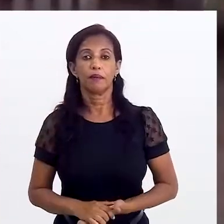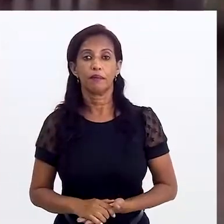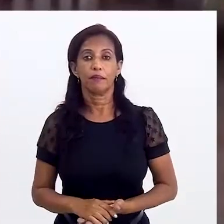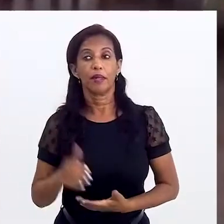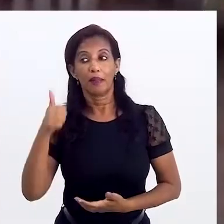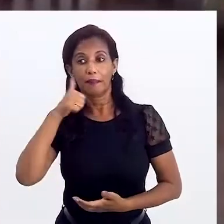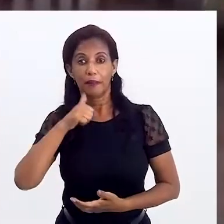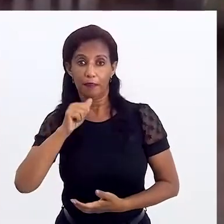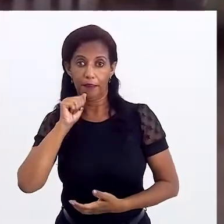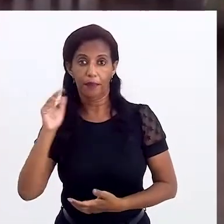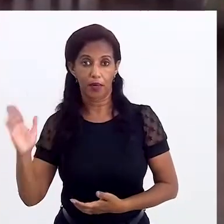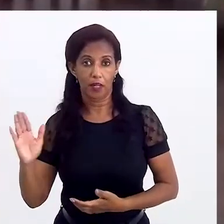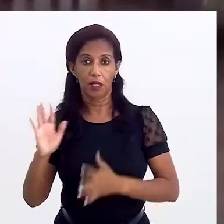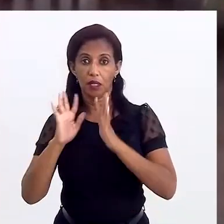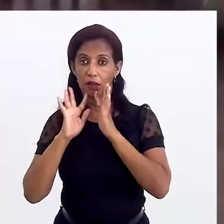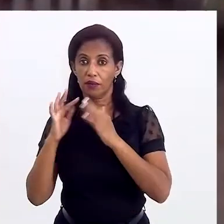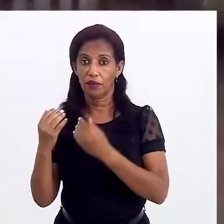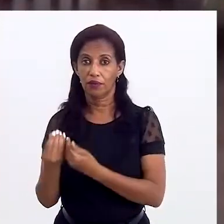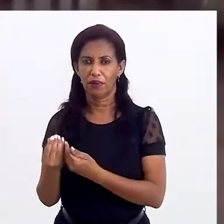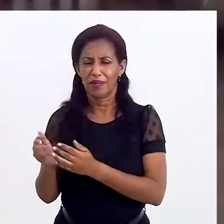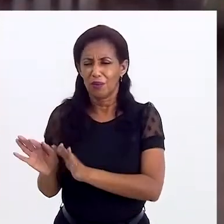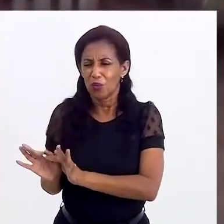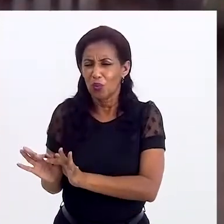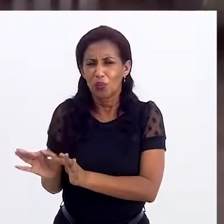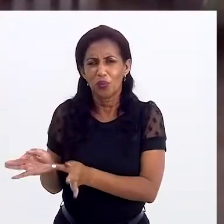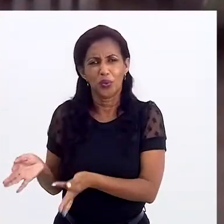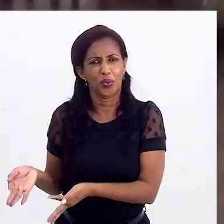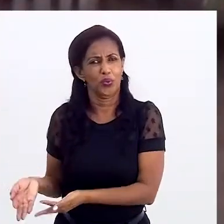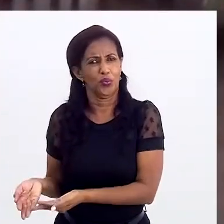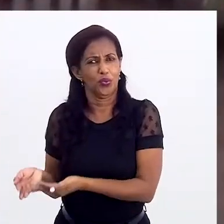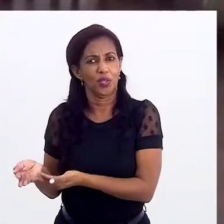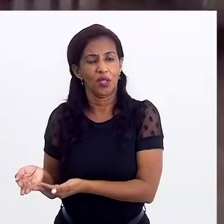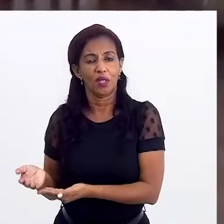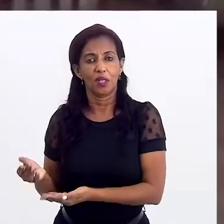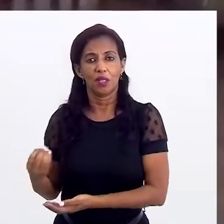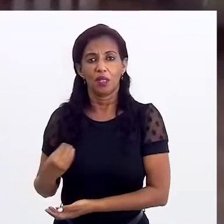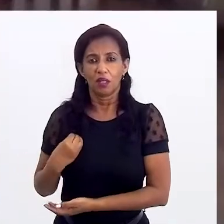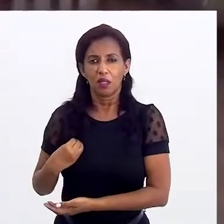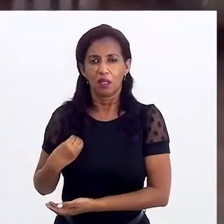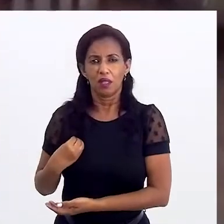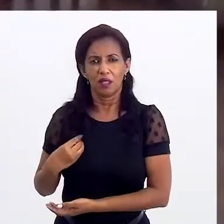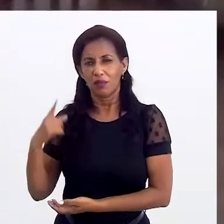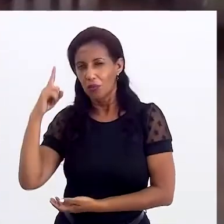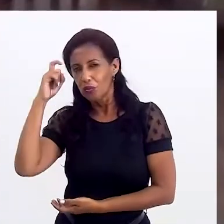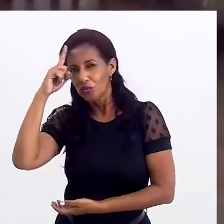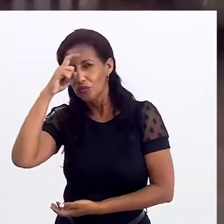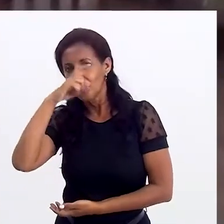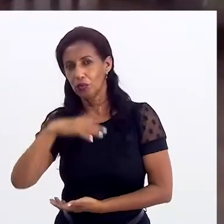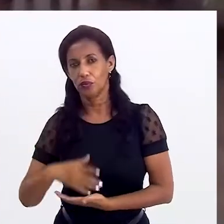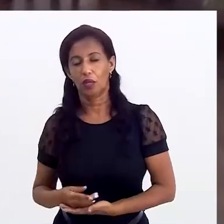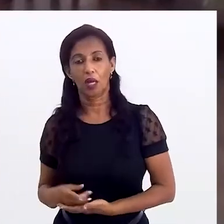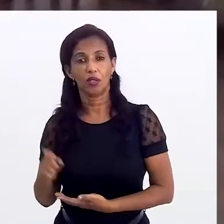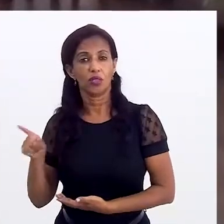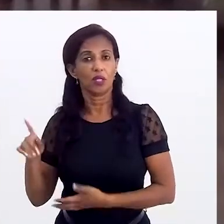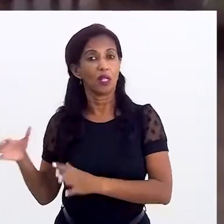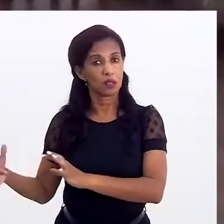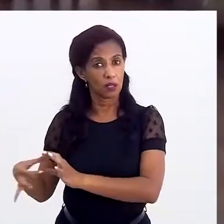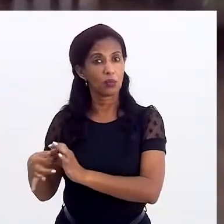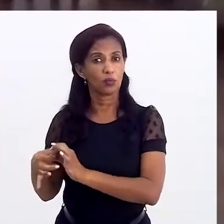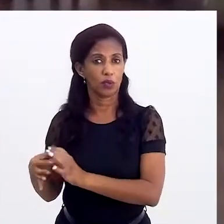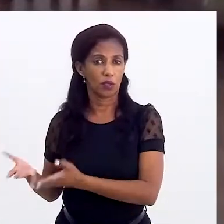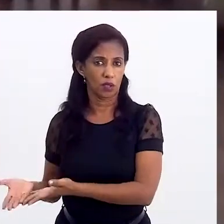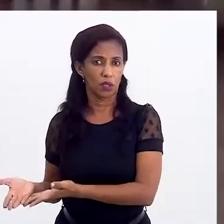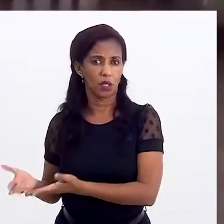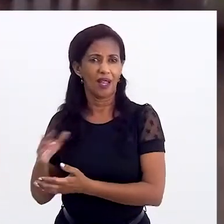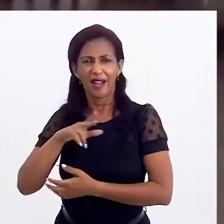da minha mãe, que era uma família muito humilde, né, que viveu de muita dificuldade, e elas eram muito unidas,